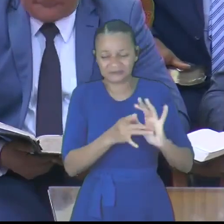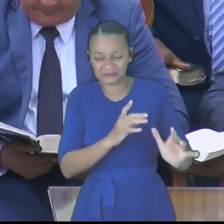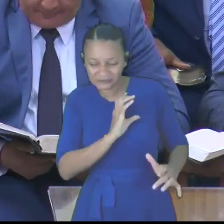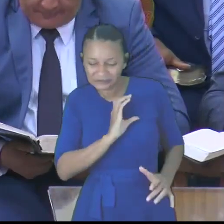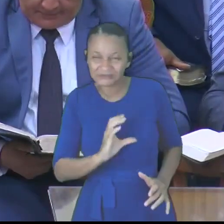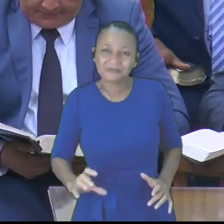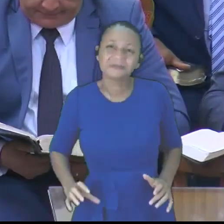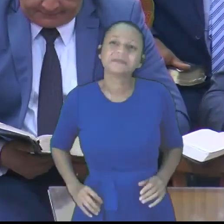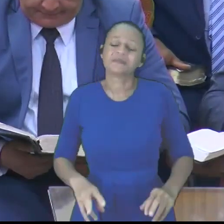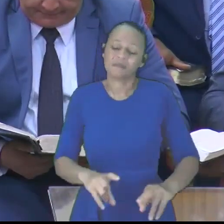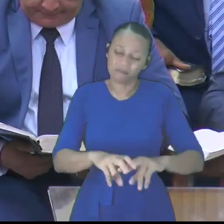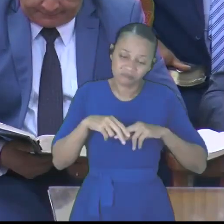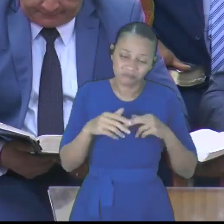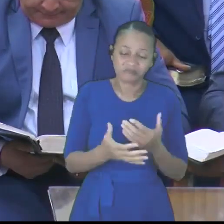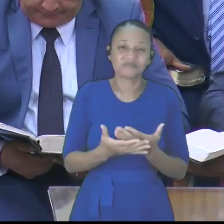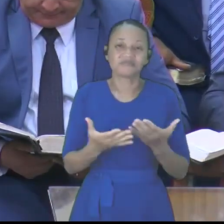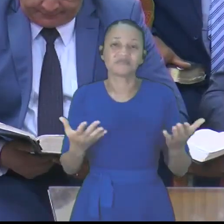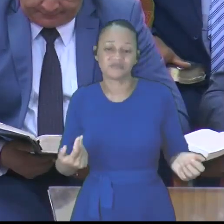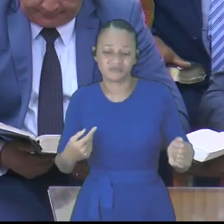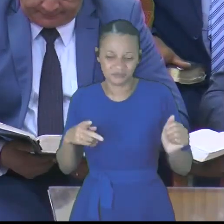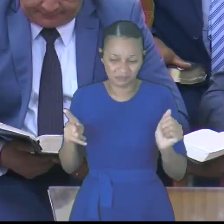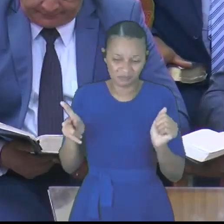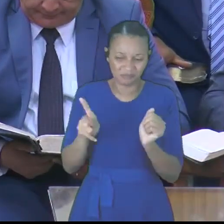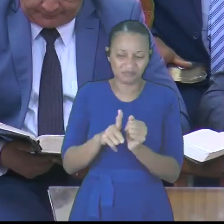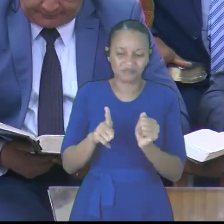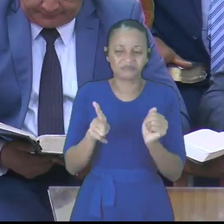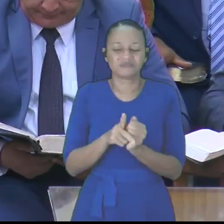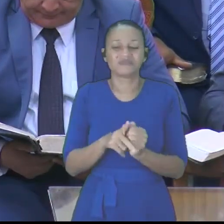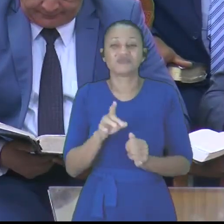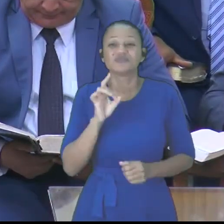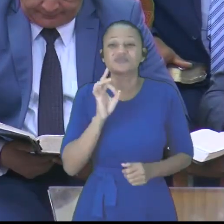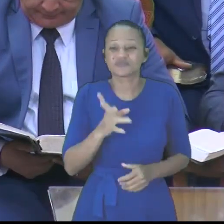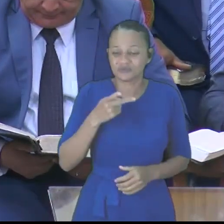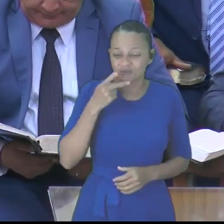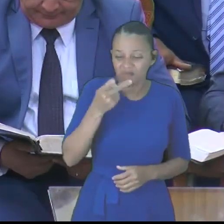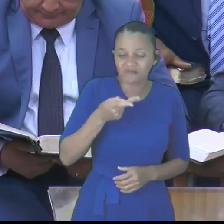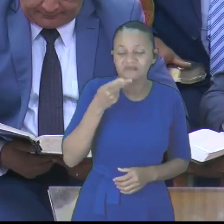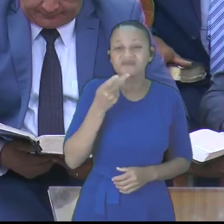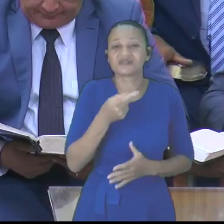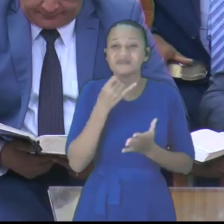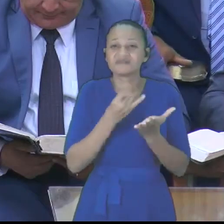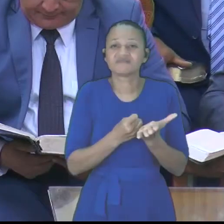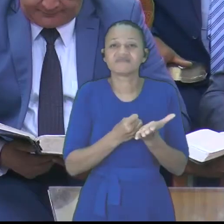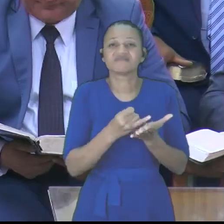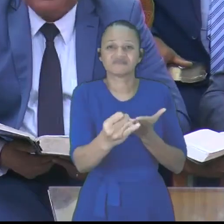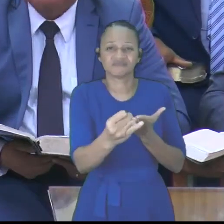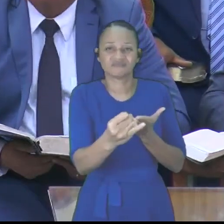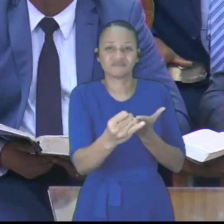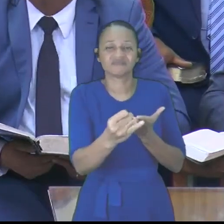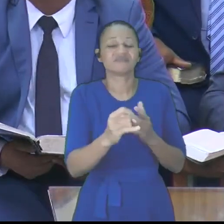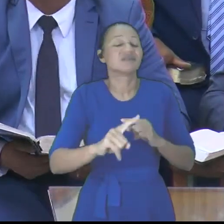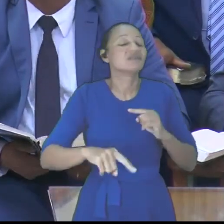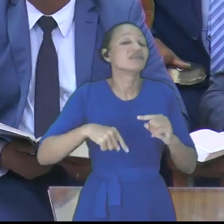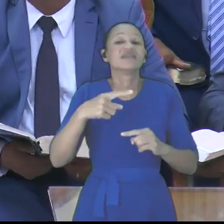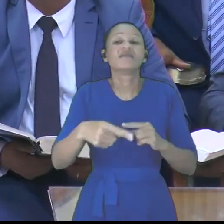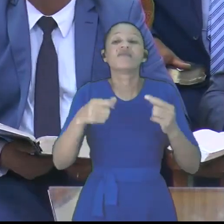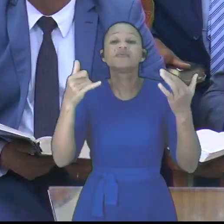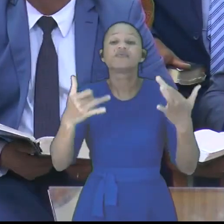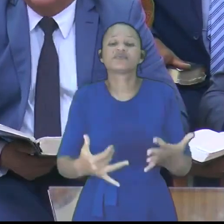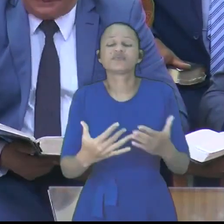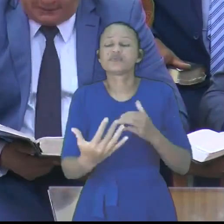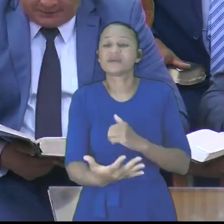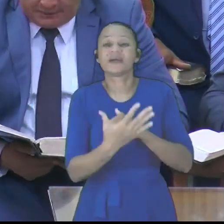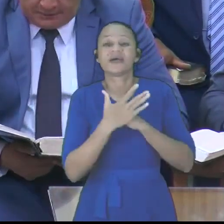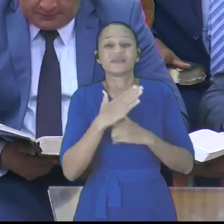Pentecoste, Pedro só falou no Espírito Santo na introdução. Aí depois ele passa a falar de quem? Me